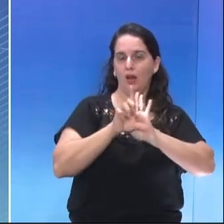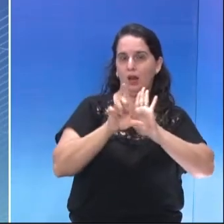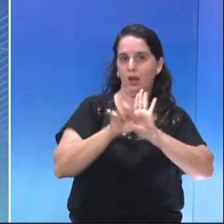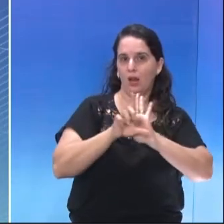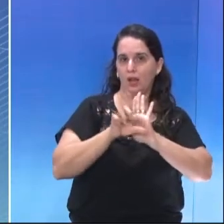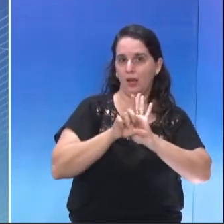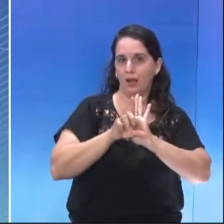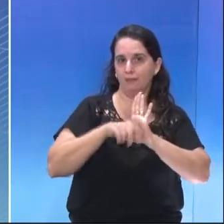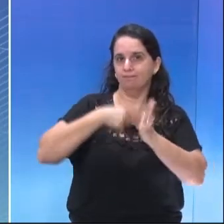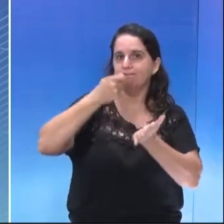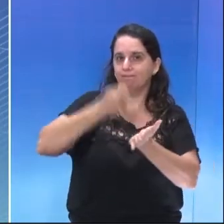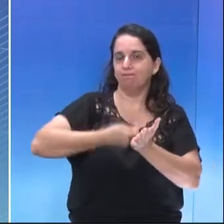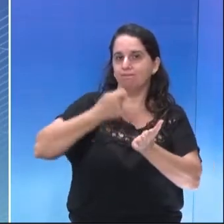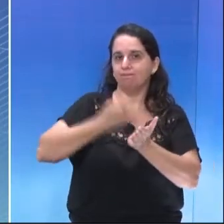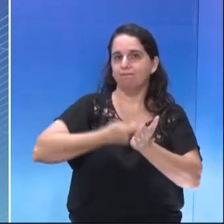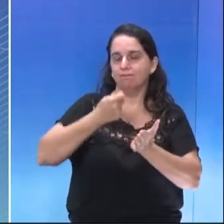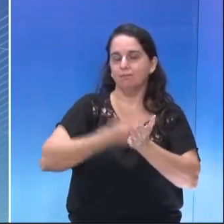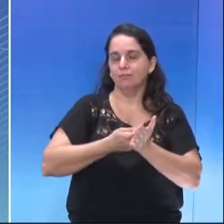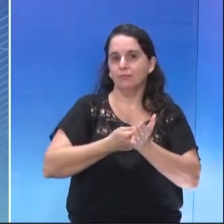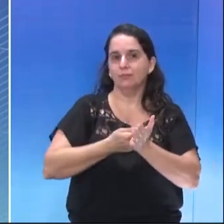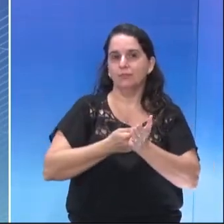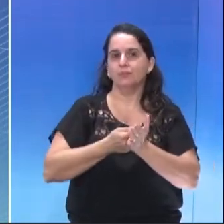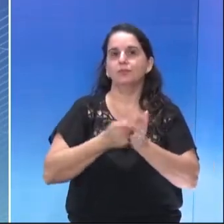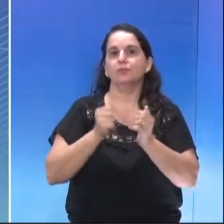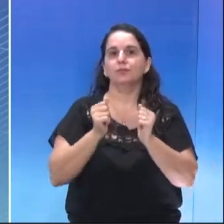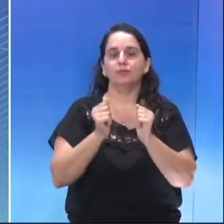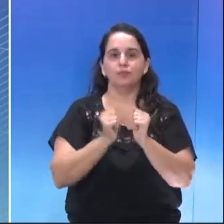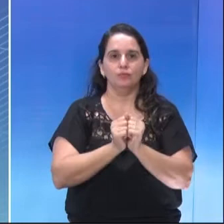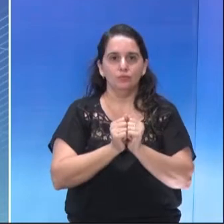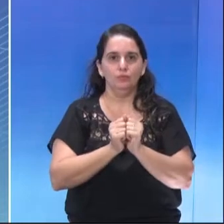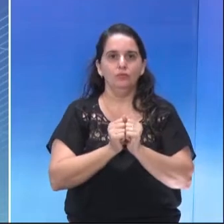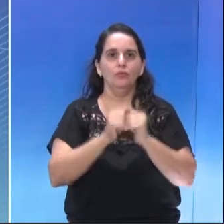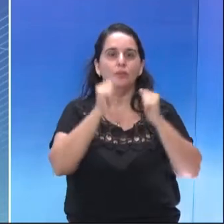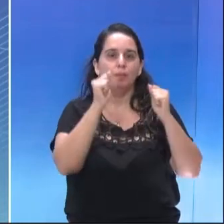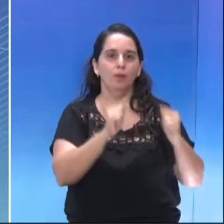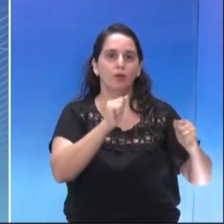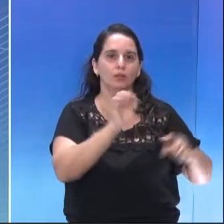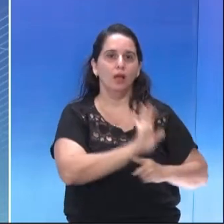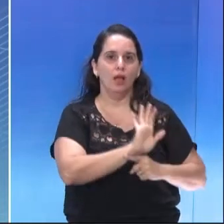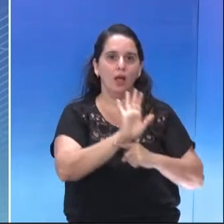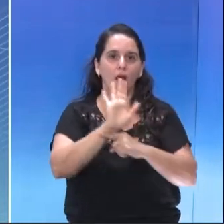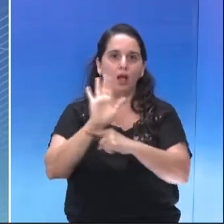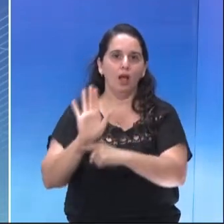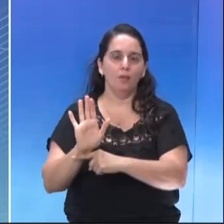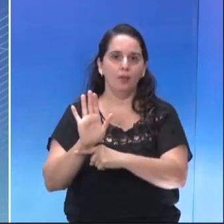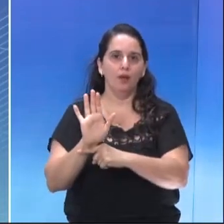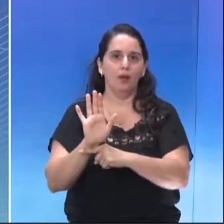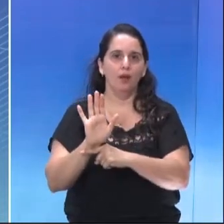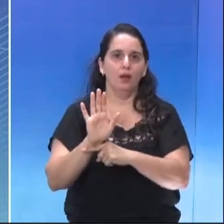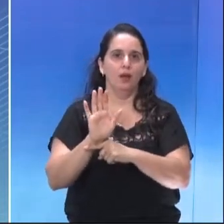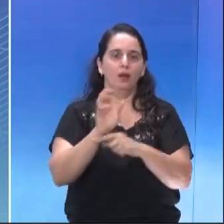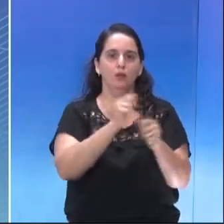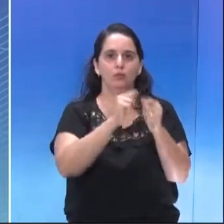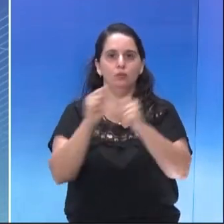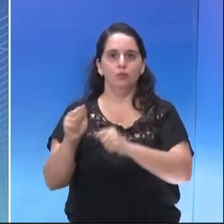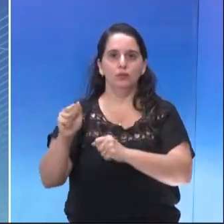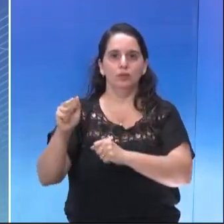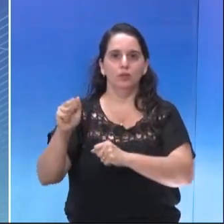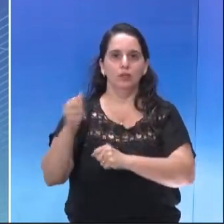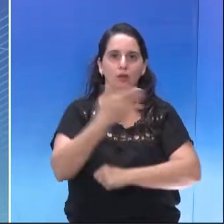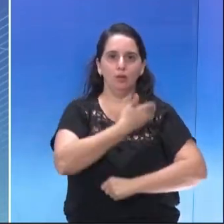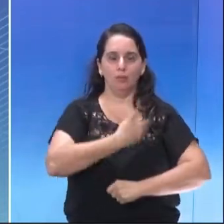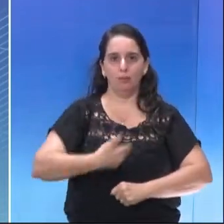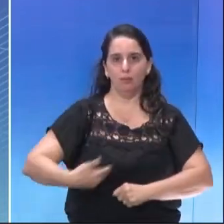funcionem, para que justamente eles possam dar um suporte ao poder público em relação